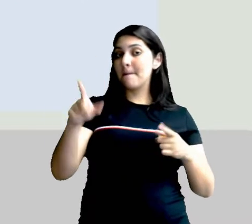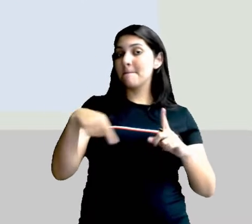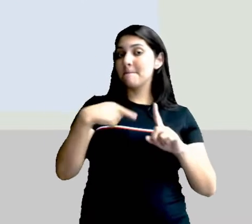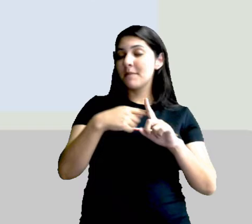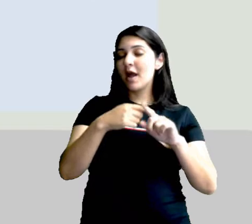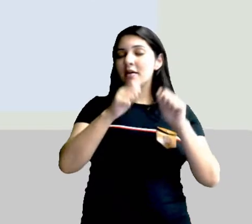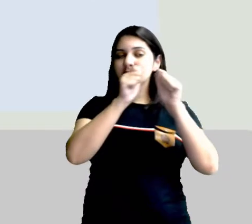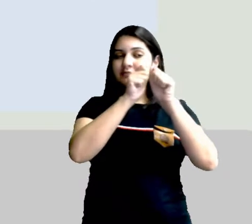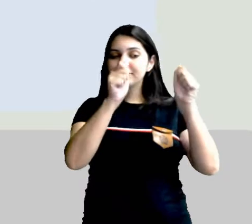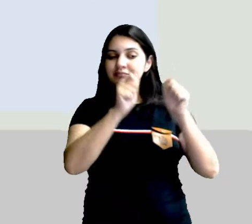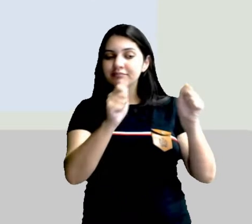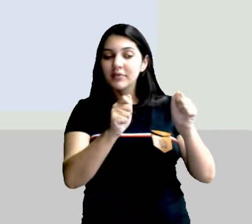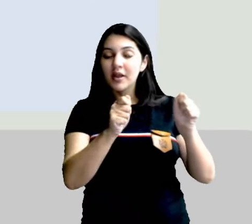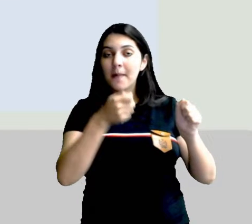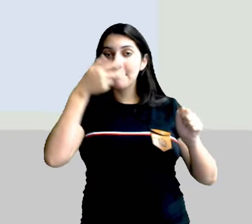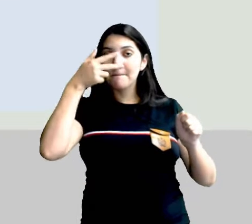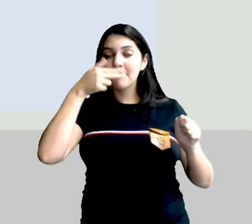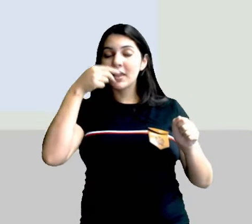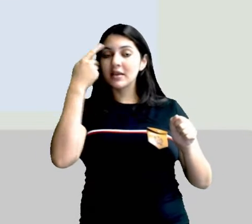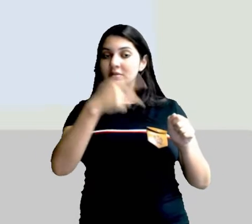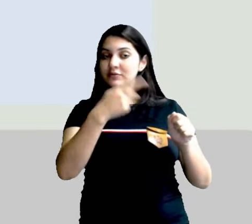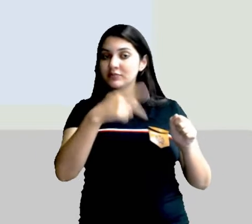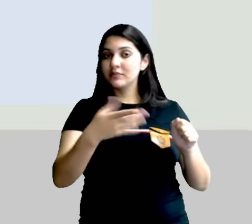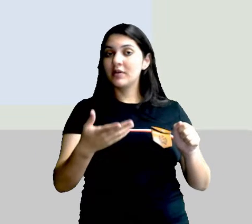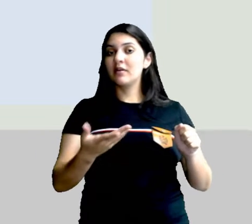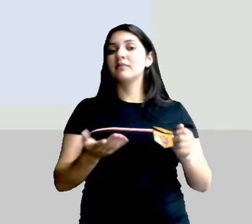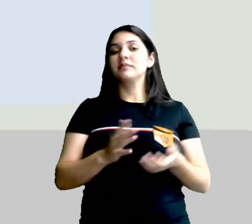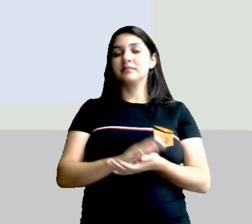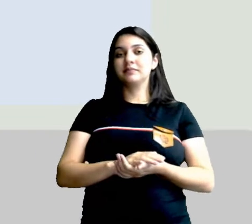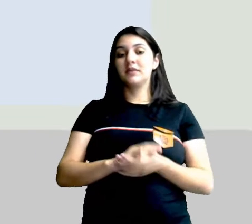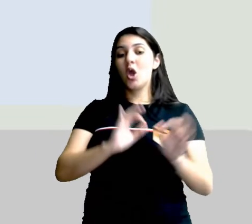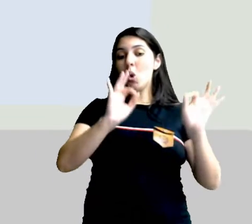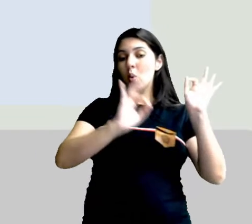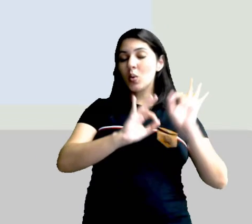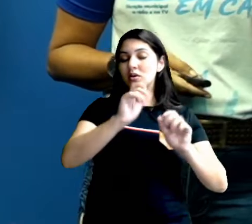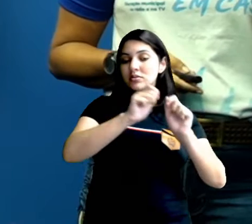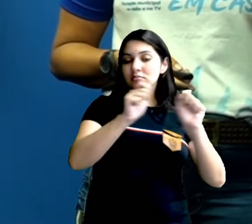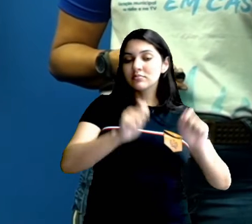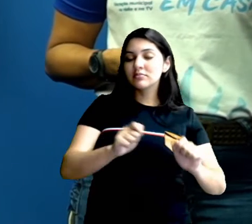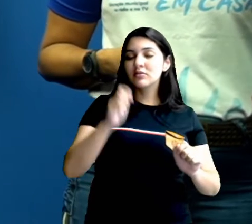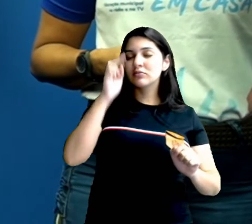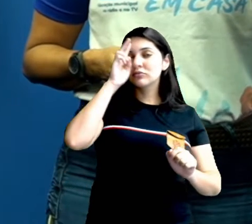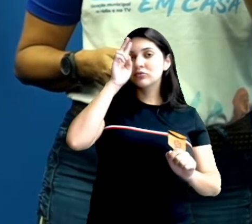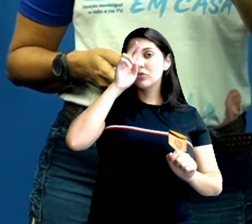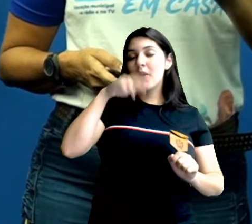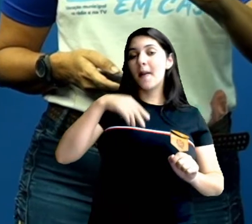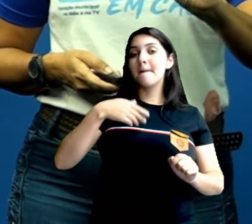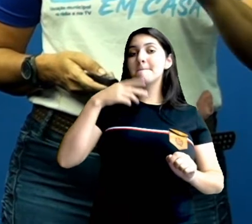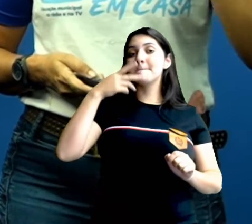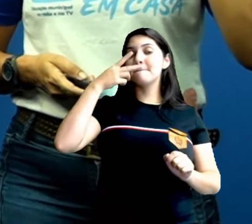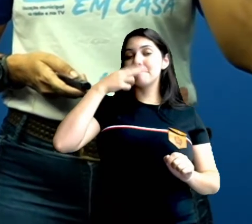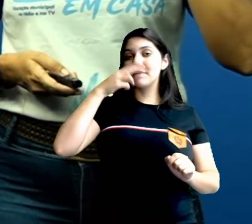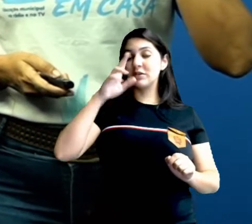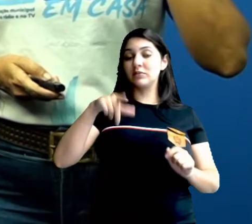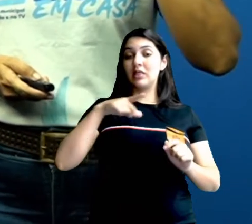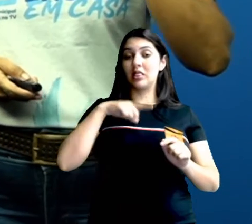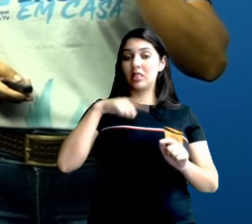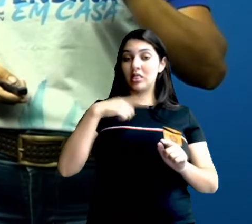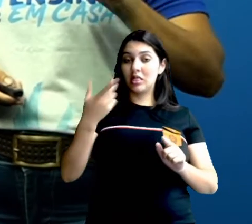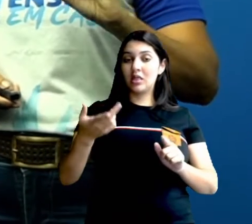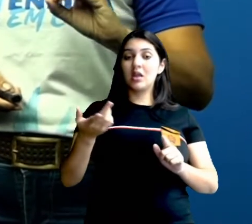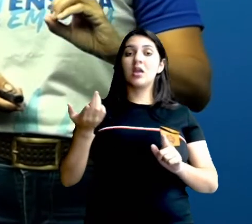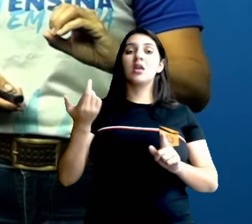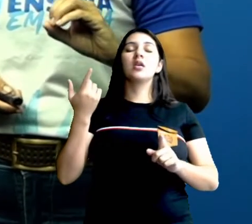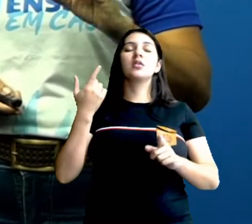é a mesma, tá certo? A estrutura dos contos é a mesma. Ela tem a situação inicial, ela tem